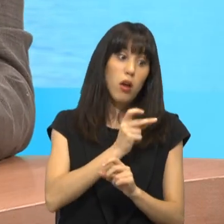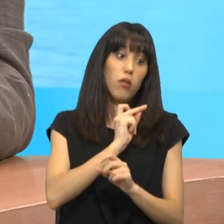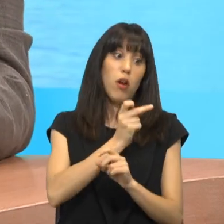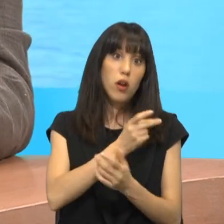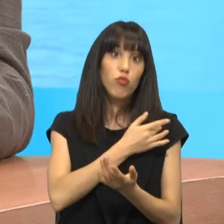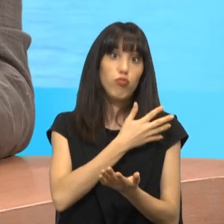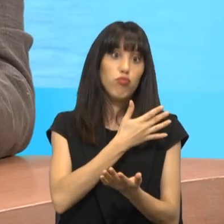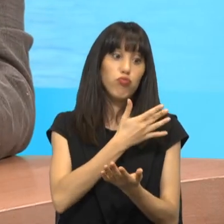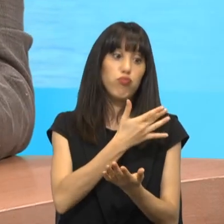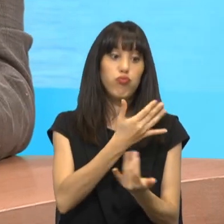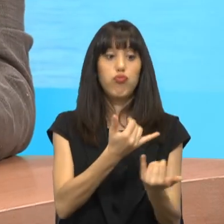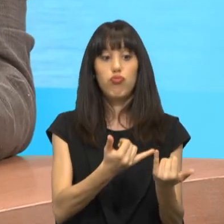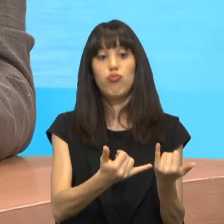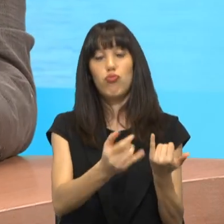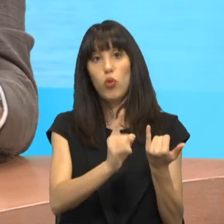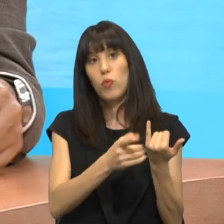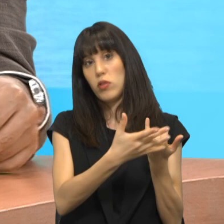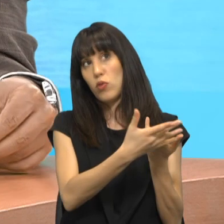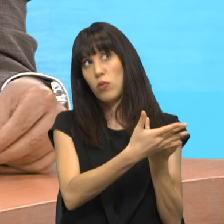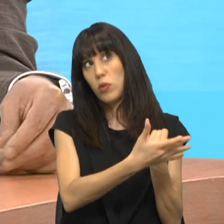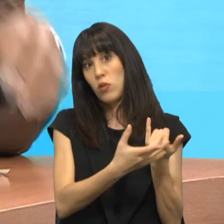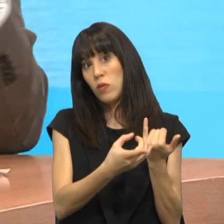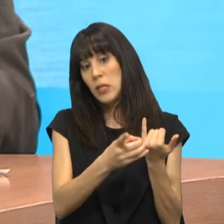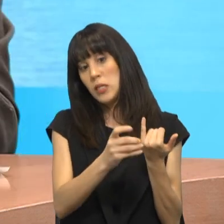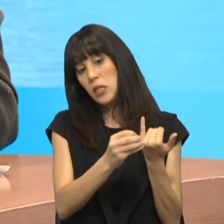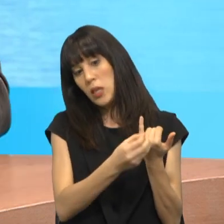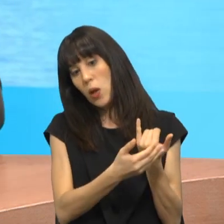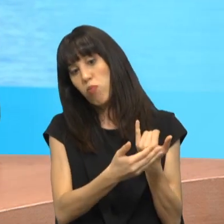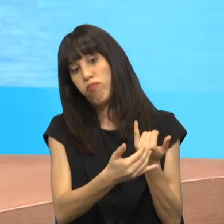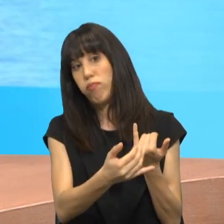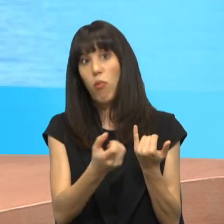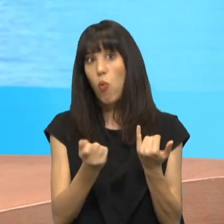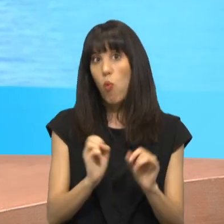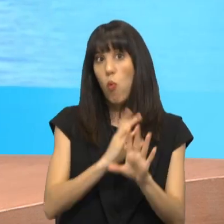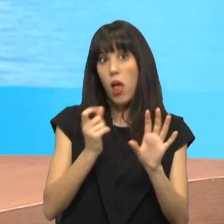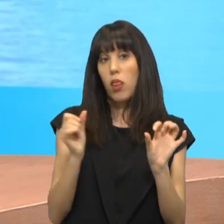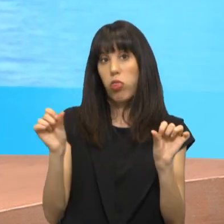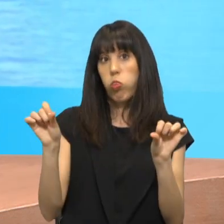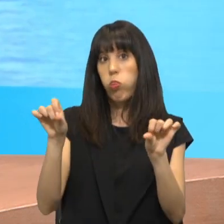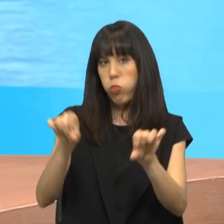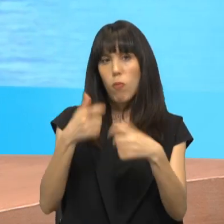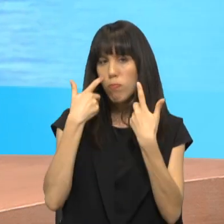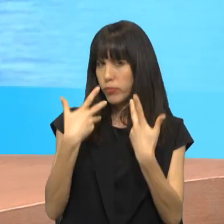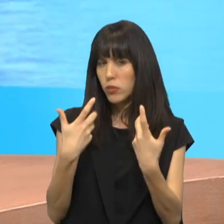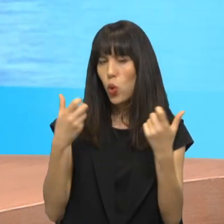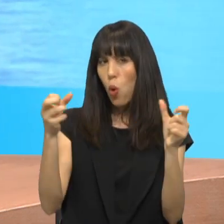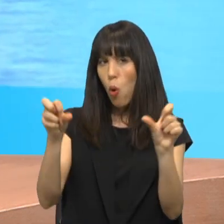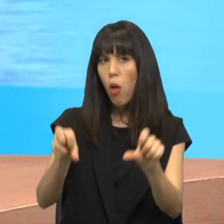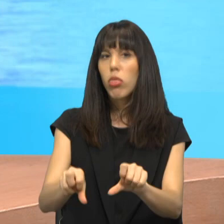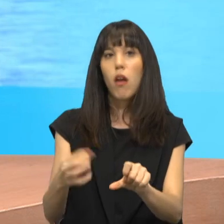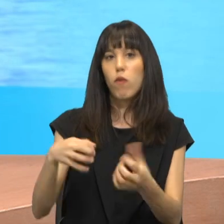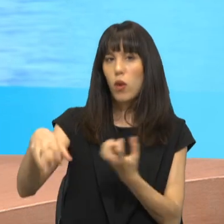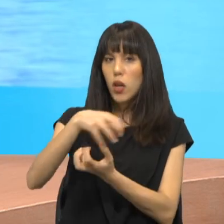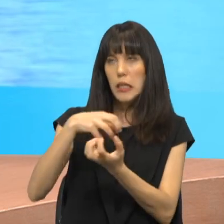entrava nos anos 60 claramente num processo de decadência e de grave